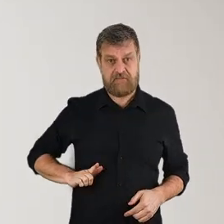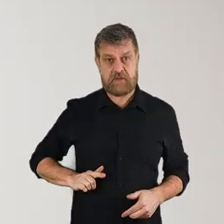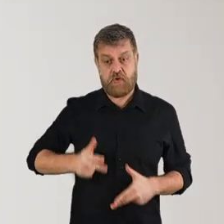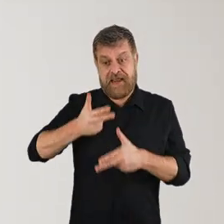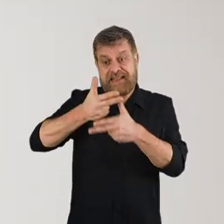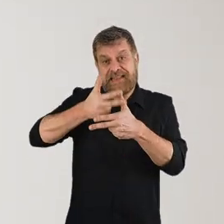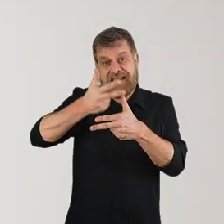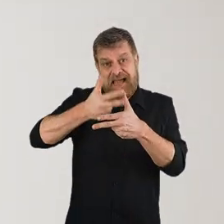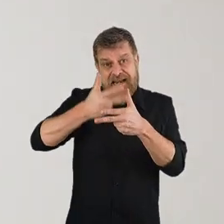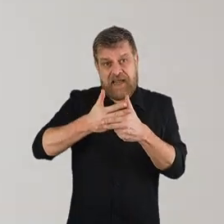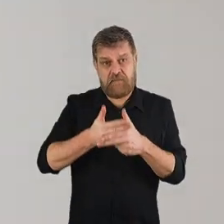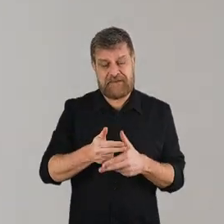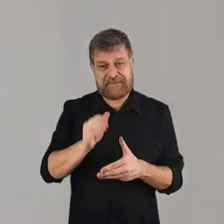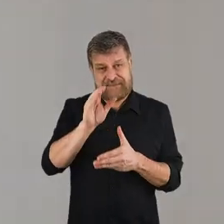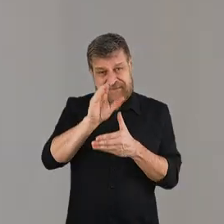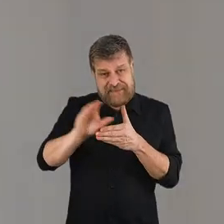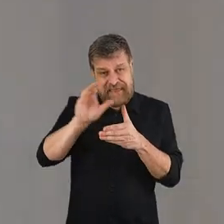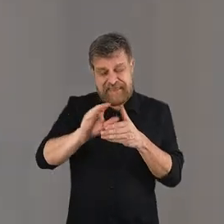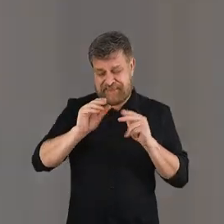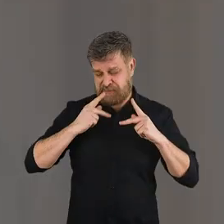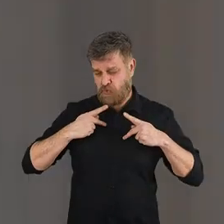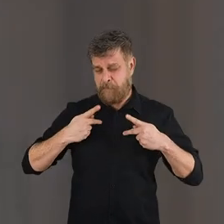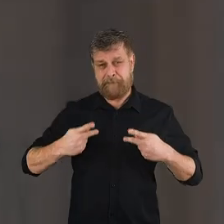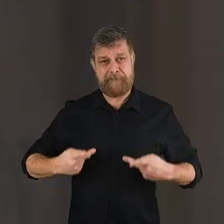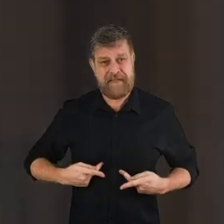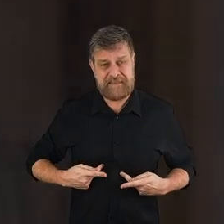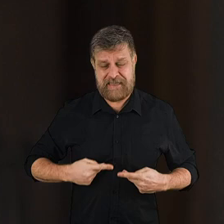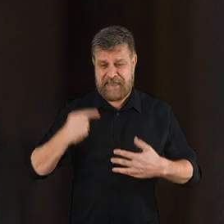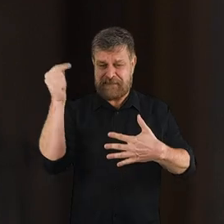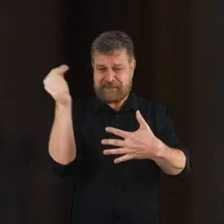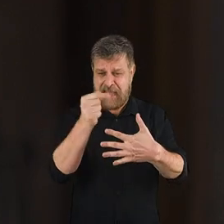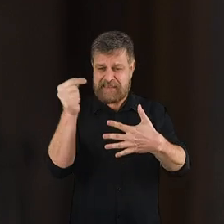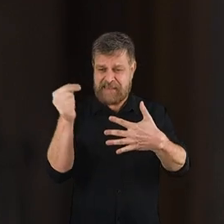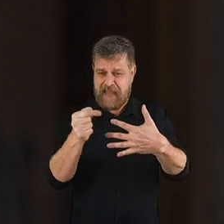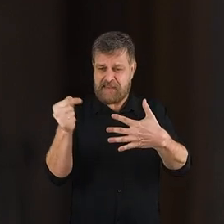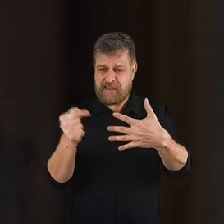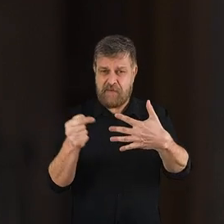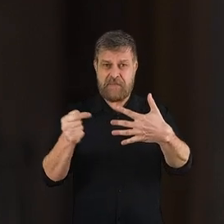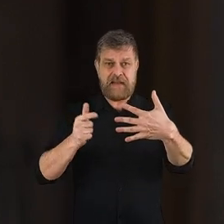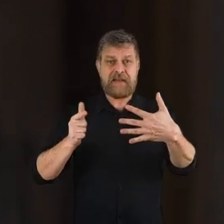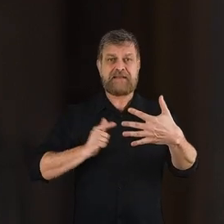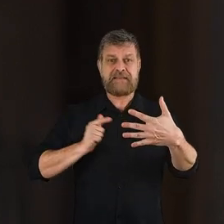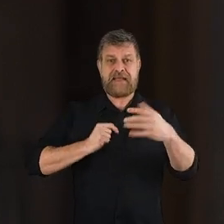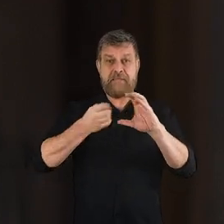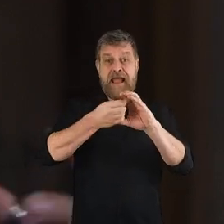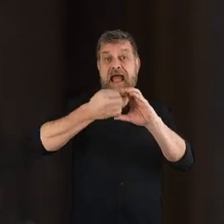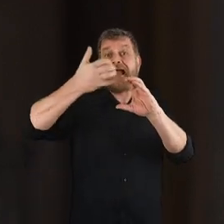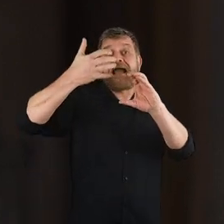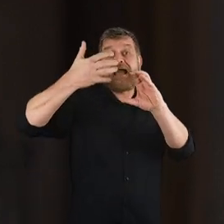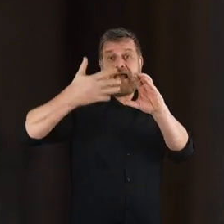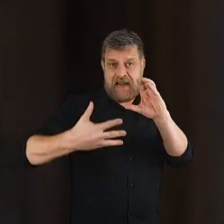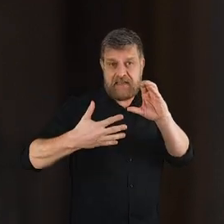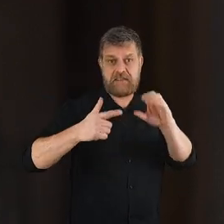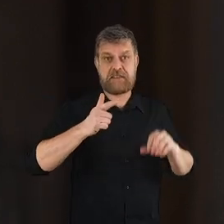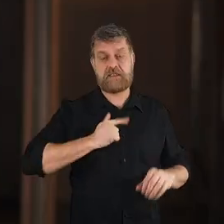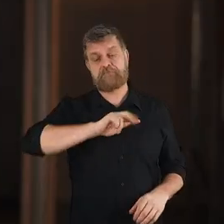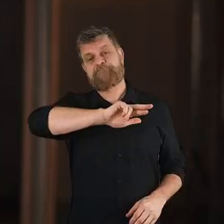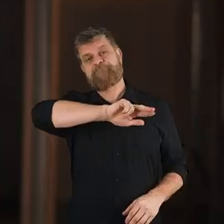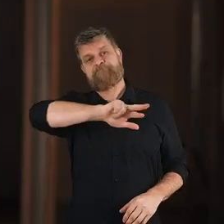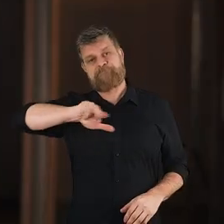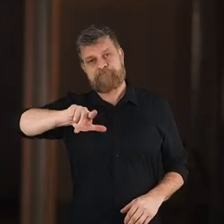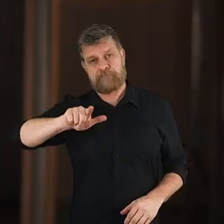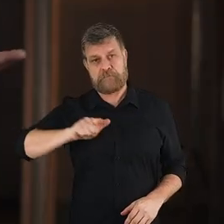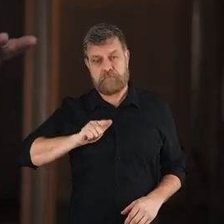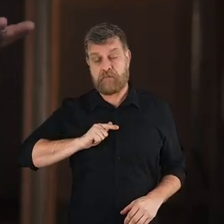crises humanitárias, cada uma tem uma conotação, cada uma tem um aspecto, uma característica diferente.